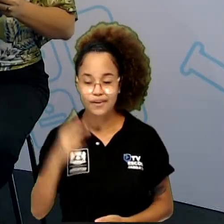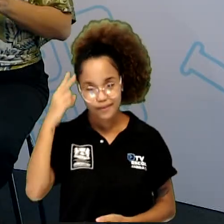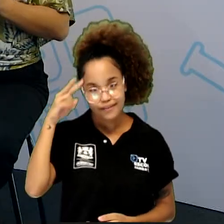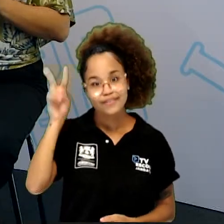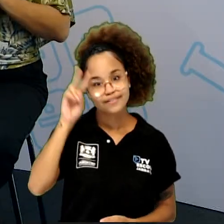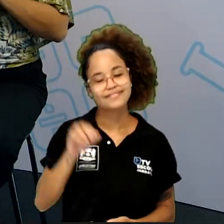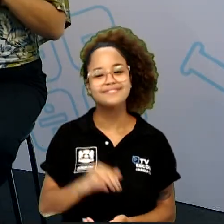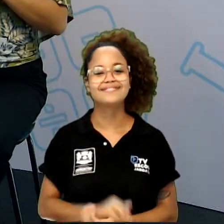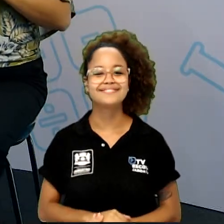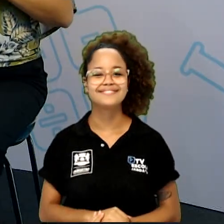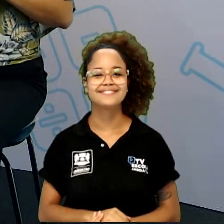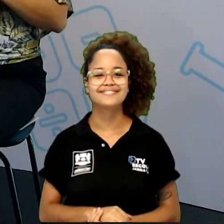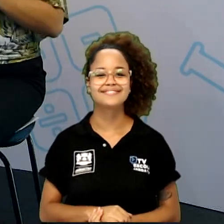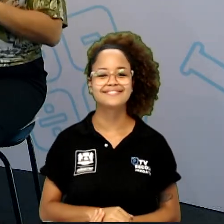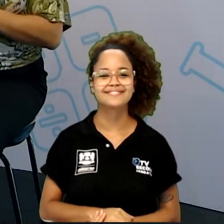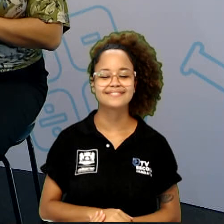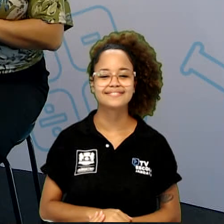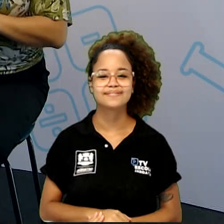outra história.